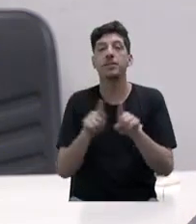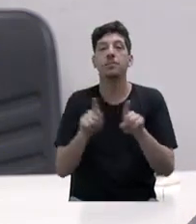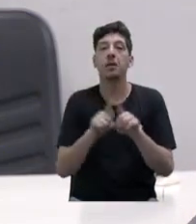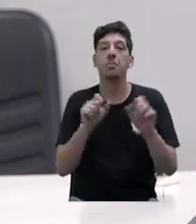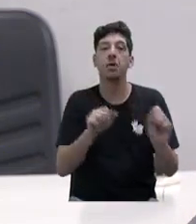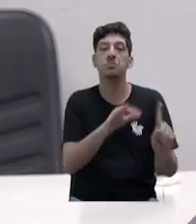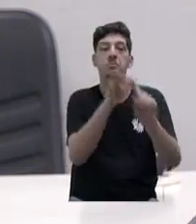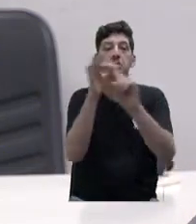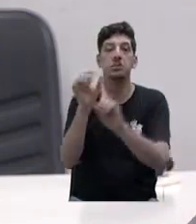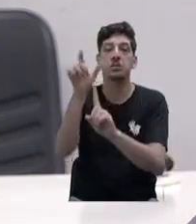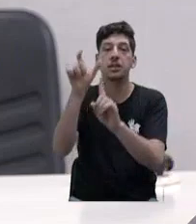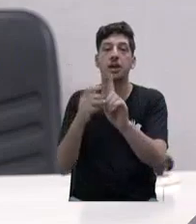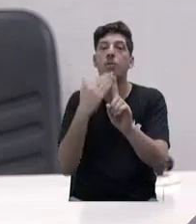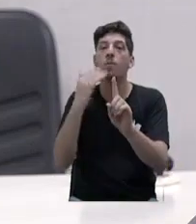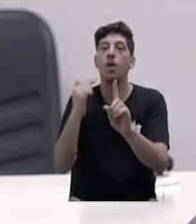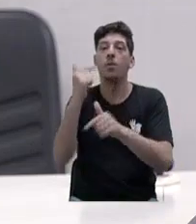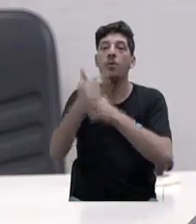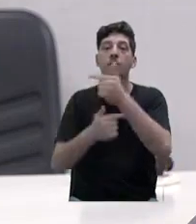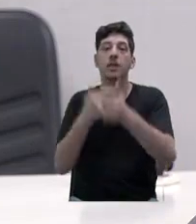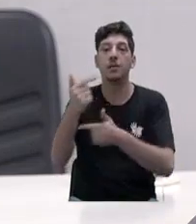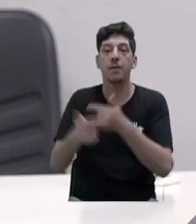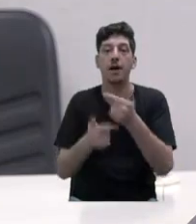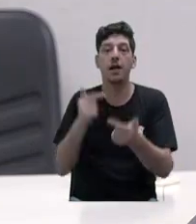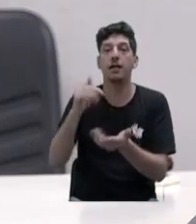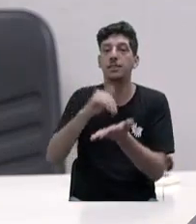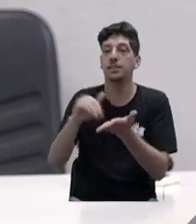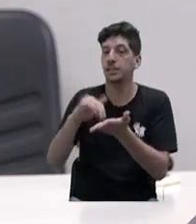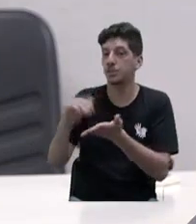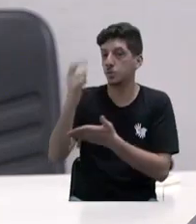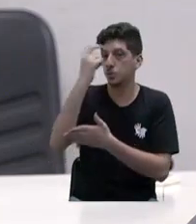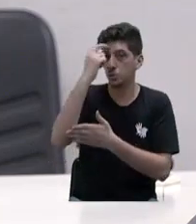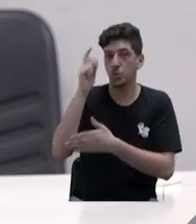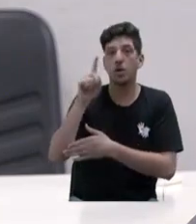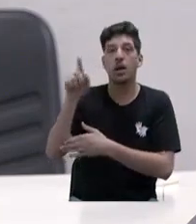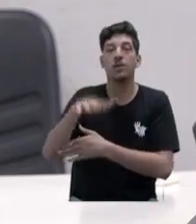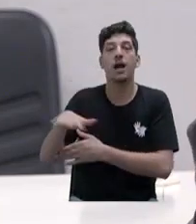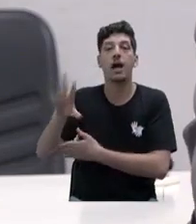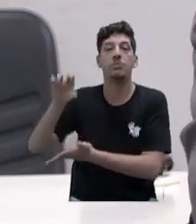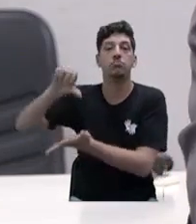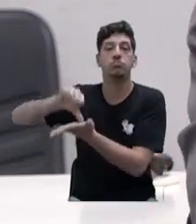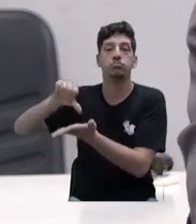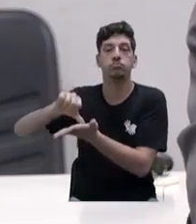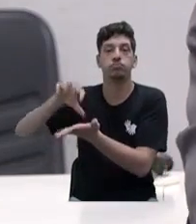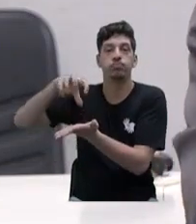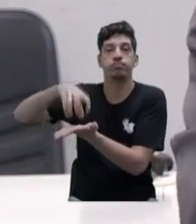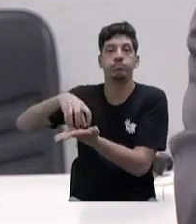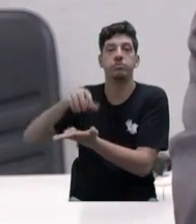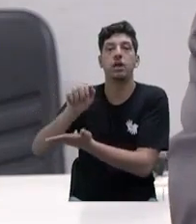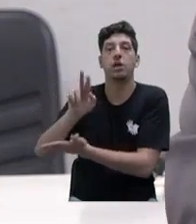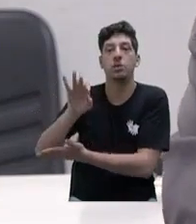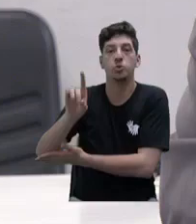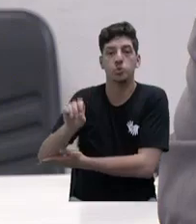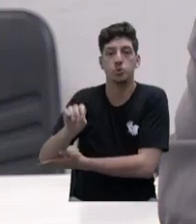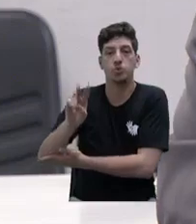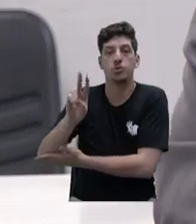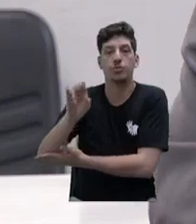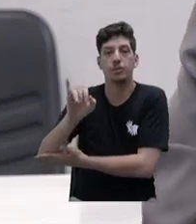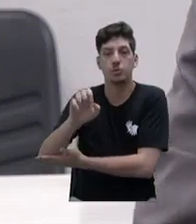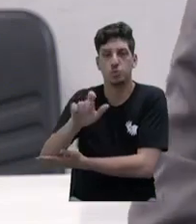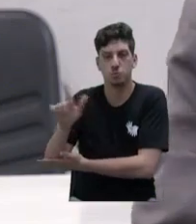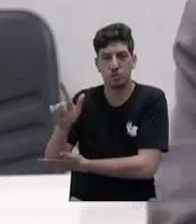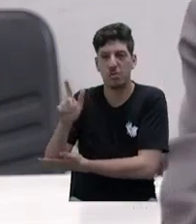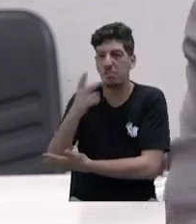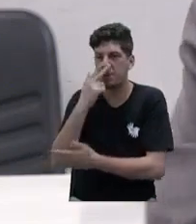indicar quem que vai trabalhar na Secult nessa assessoria do audiovisual. Também foi uma coisa que nós decidimos. Acho que respondi tudo.